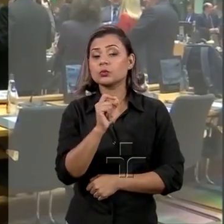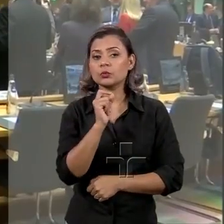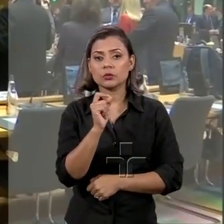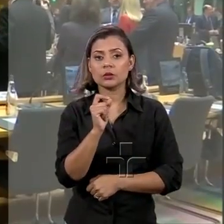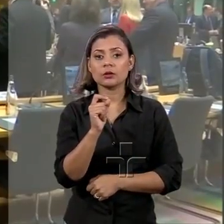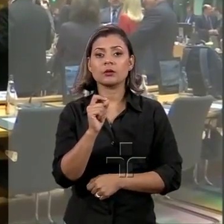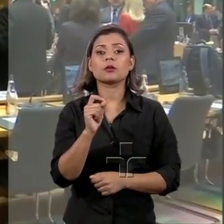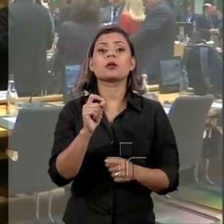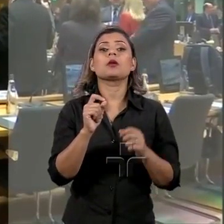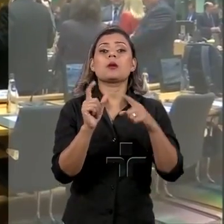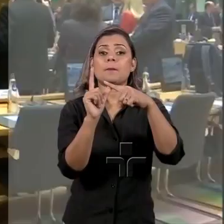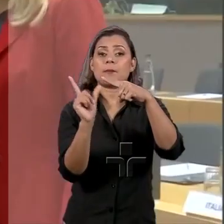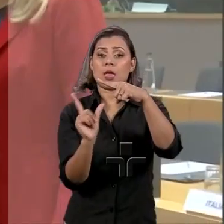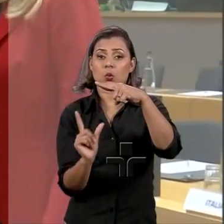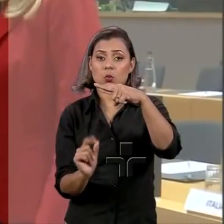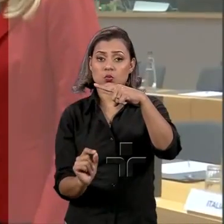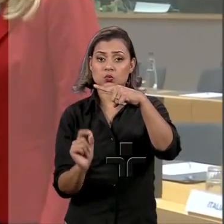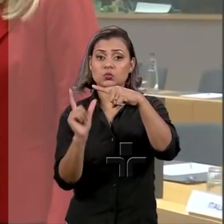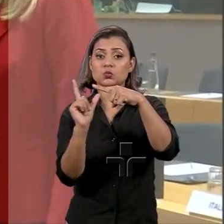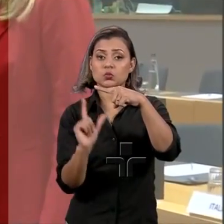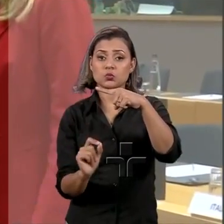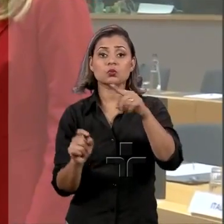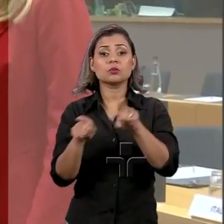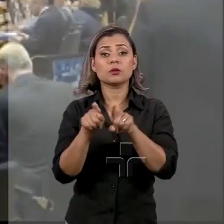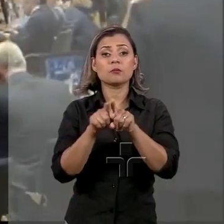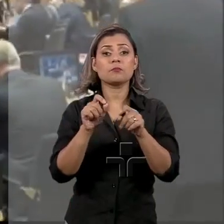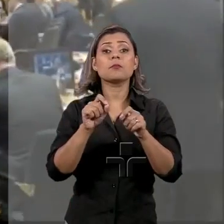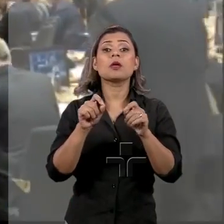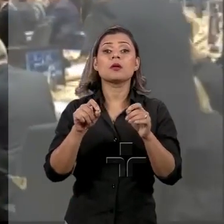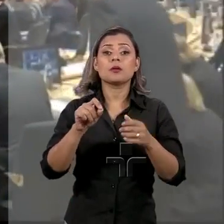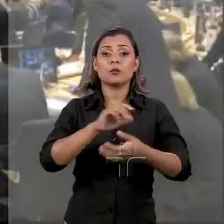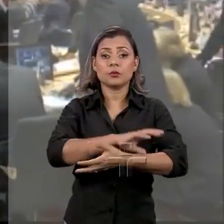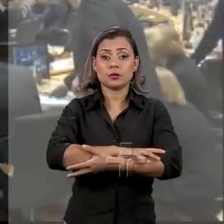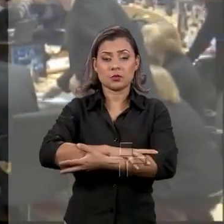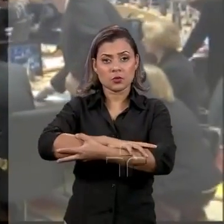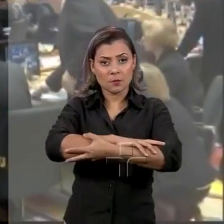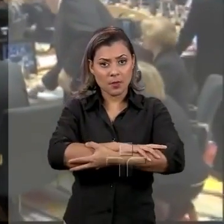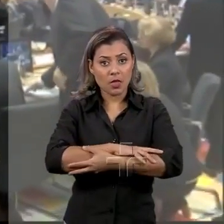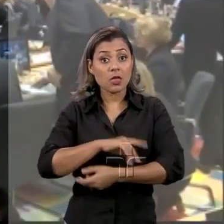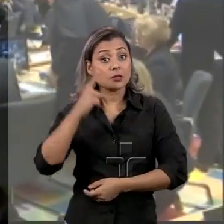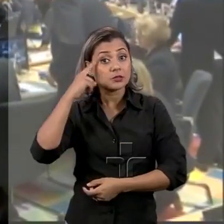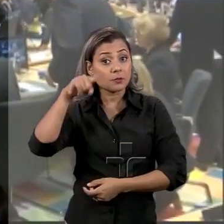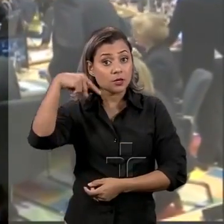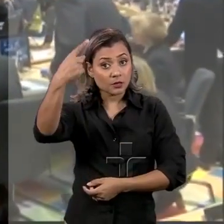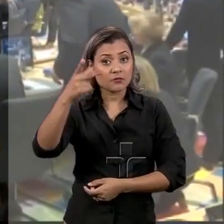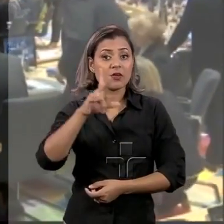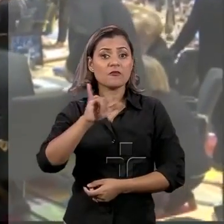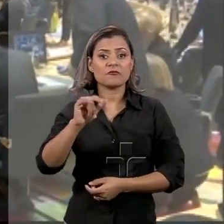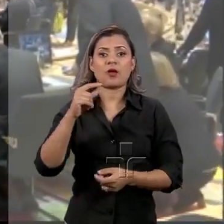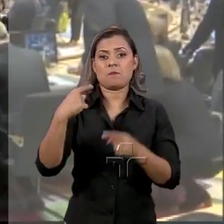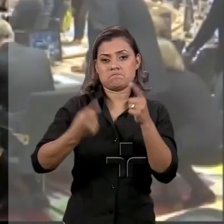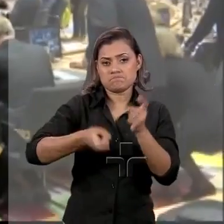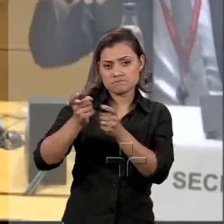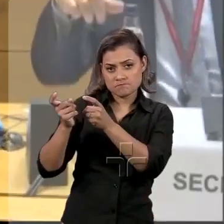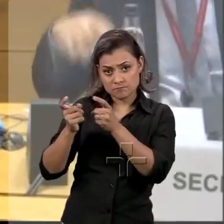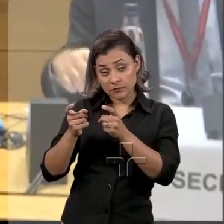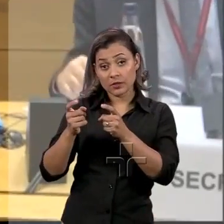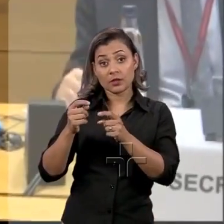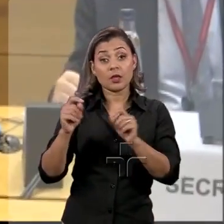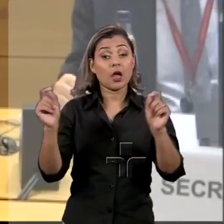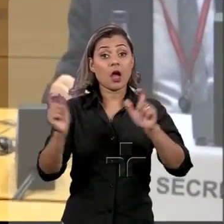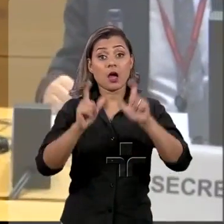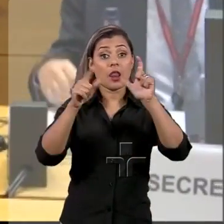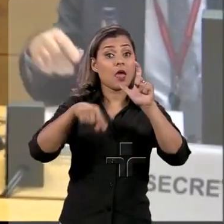o Mercosul e a União Europeia. Os dois blocos vão se reunir na semana que vem em Bruxelas e os europeus alertam para